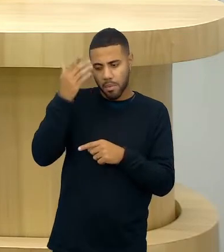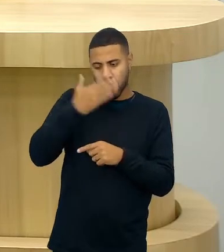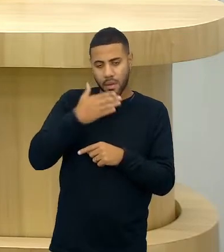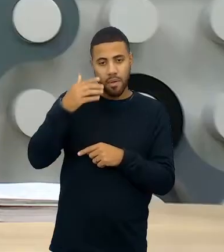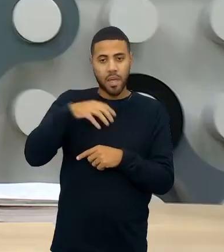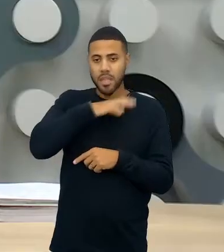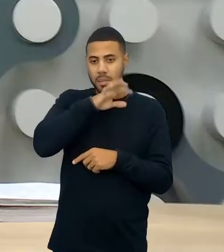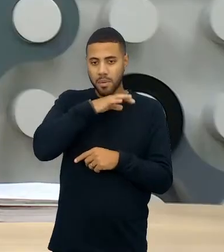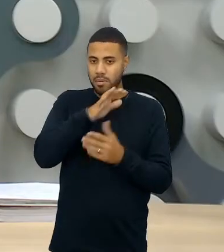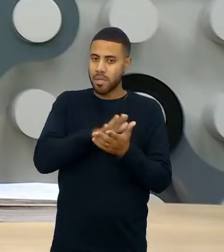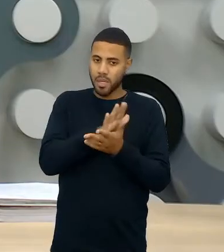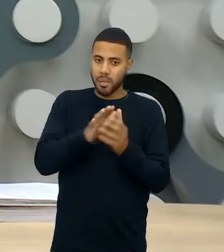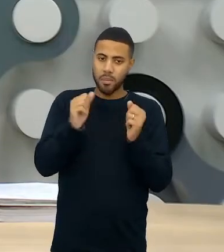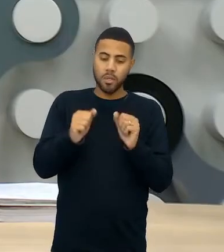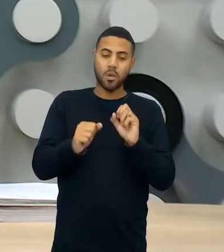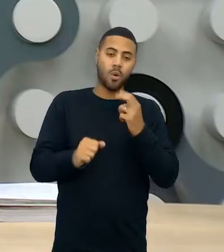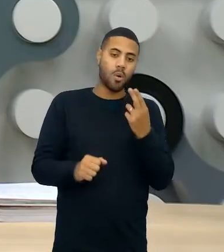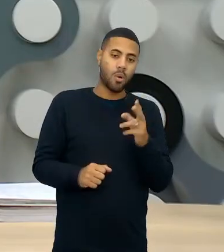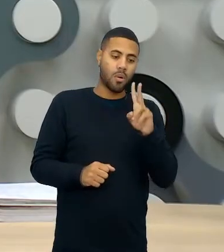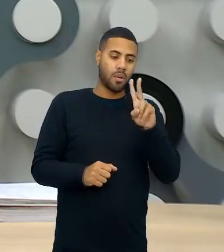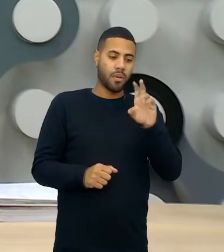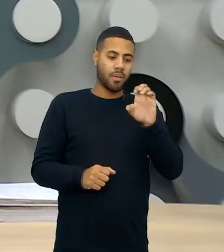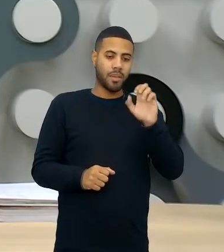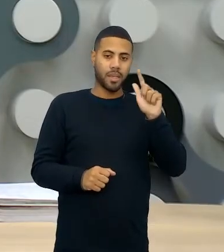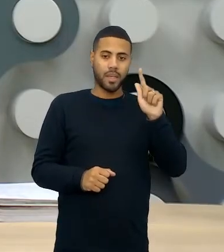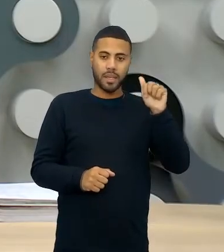Ou pode ser vegano, não ter